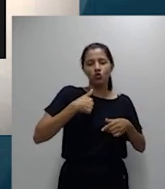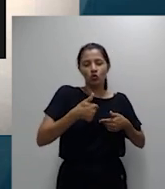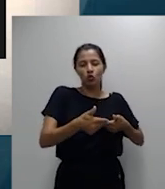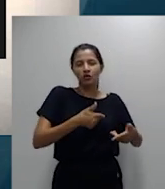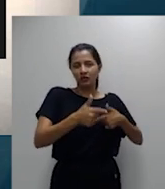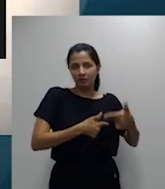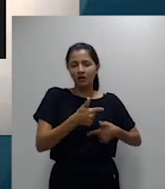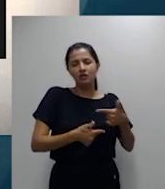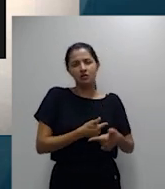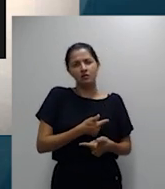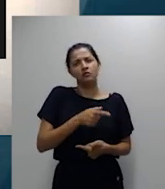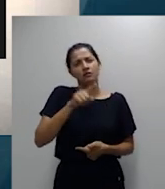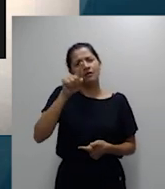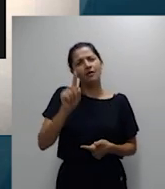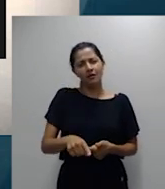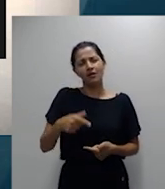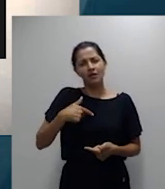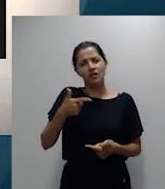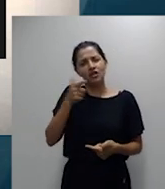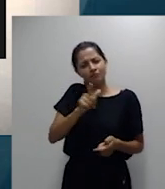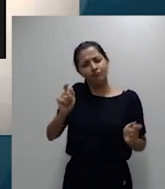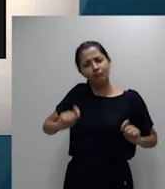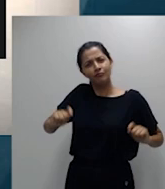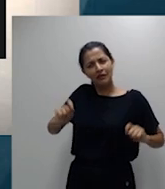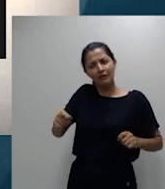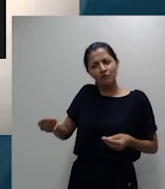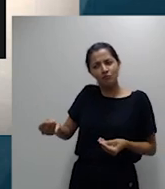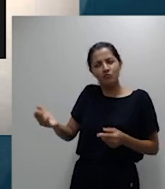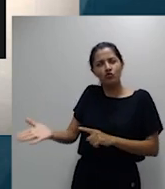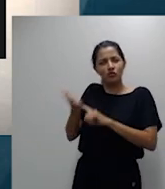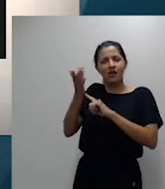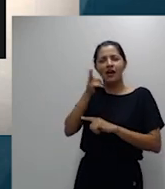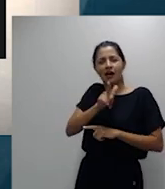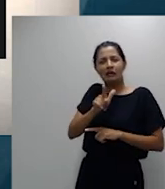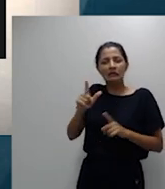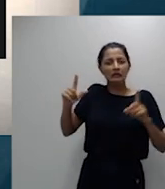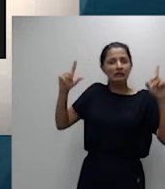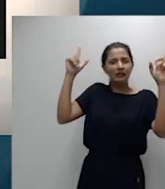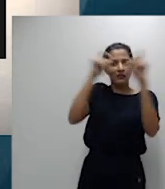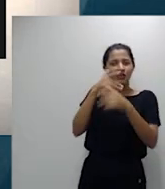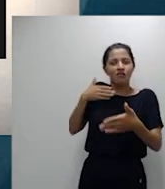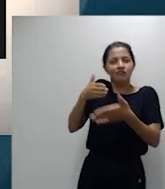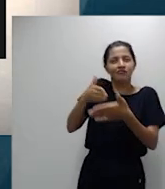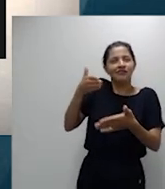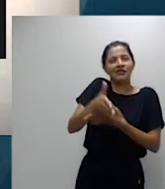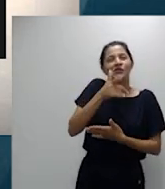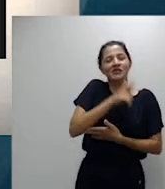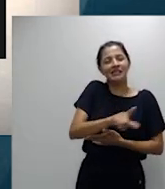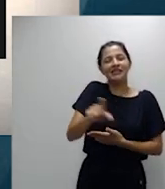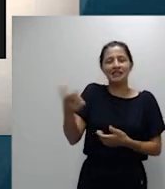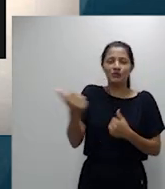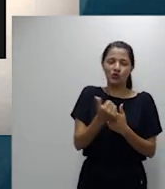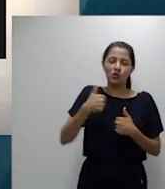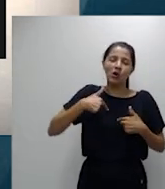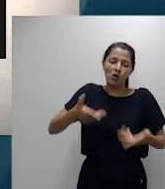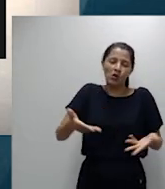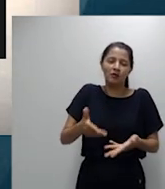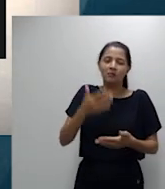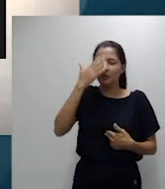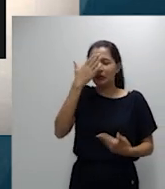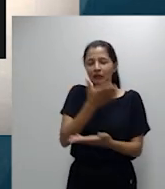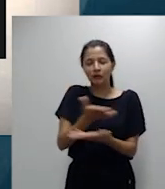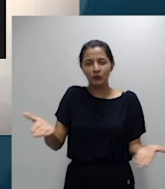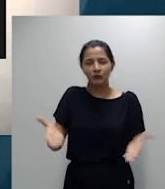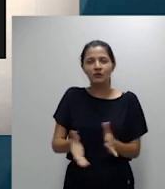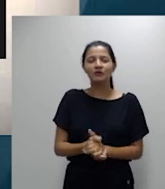efetivamente é me levam condições de enfrentar as dificuldades dessa substituição é obrigado a todos os